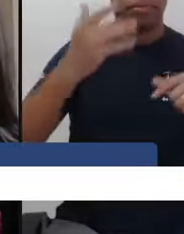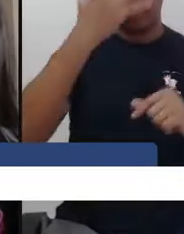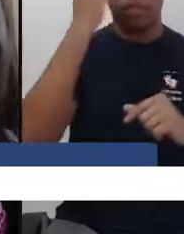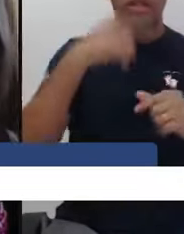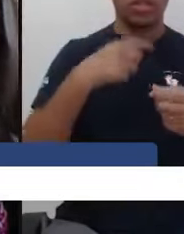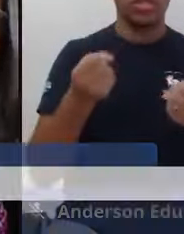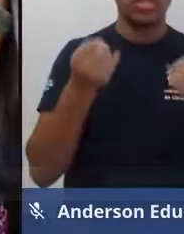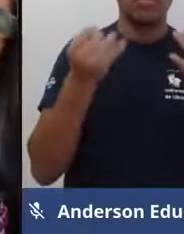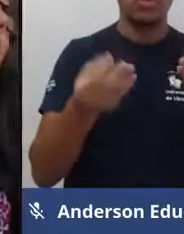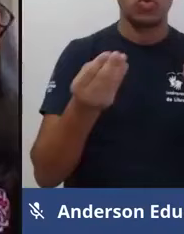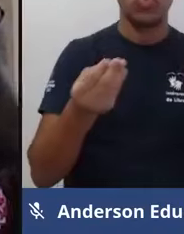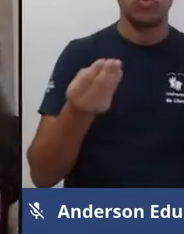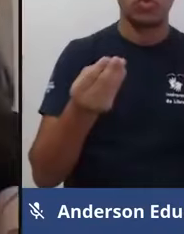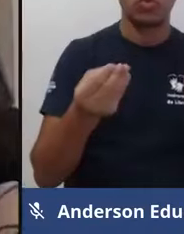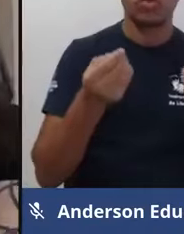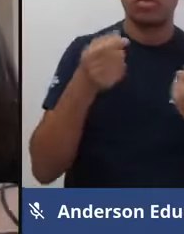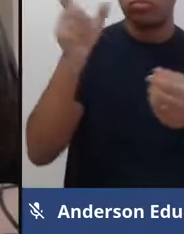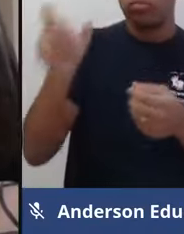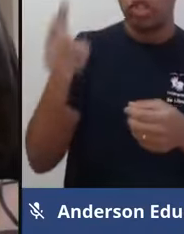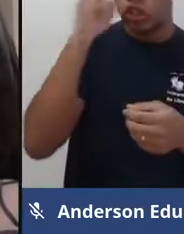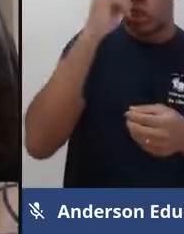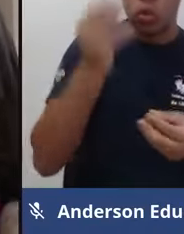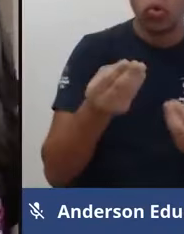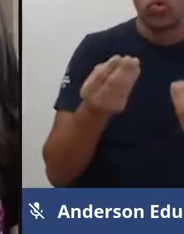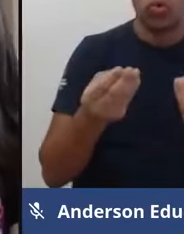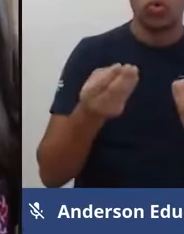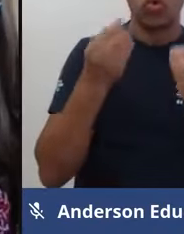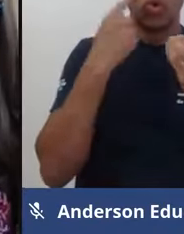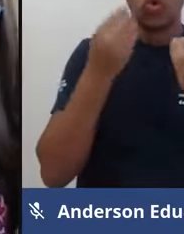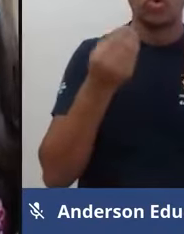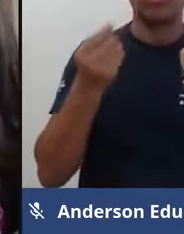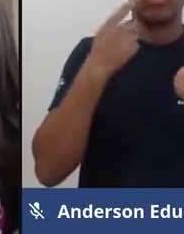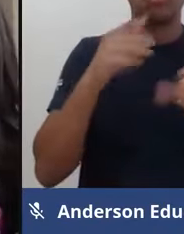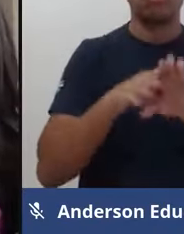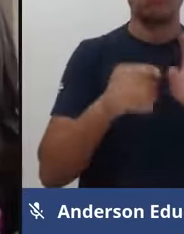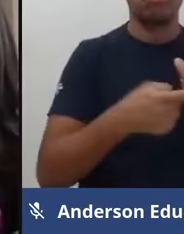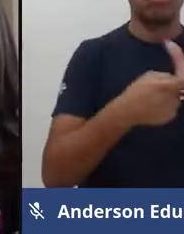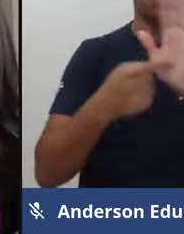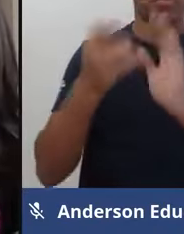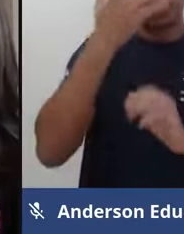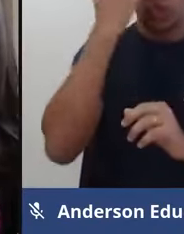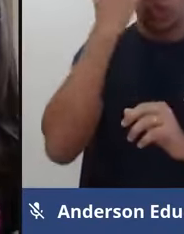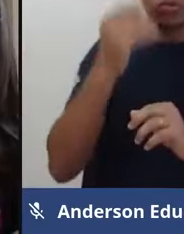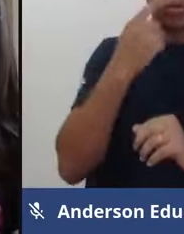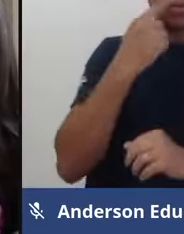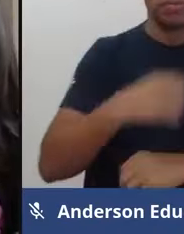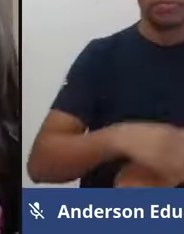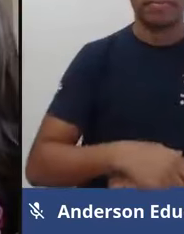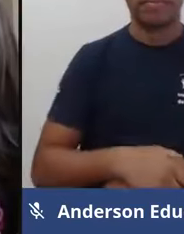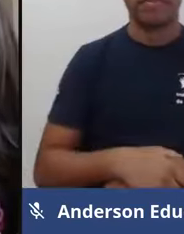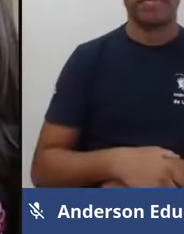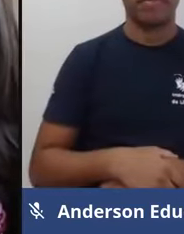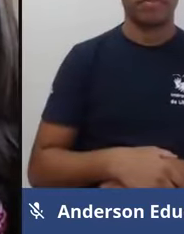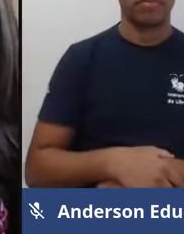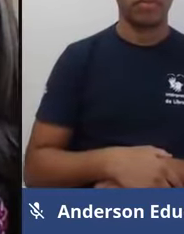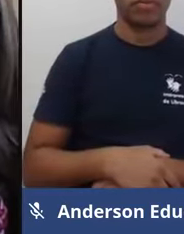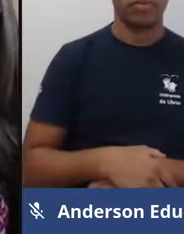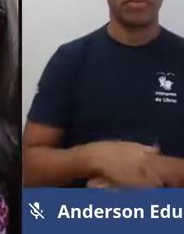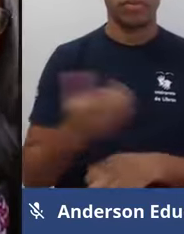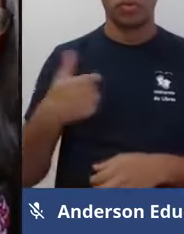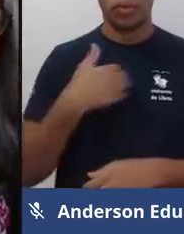falasse um pouco de quem é você e para as pessoas que estão nos vendo. Tá. Bom, é uma honra estar